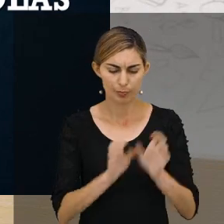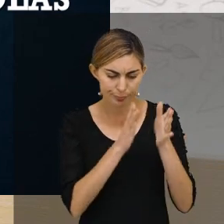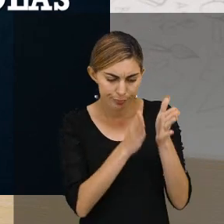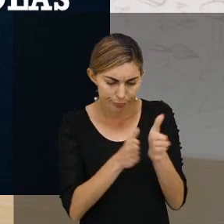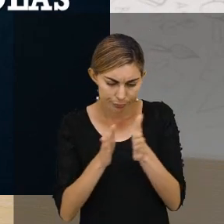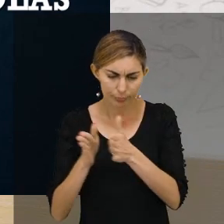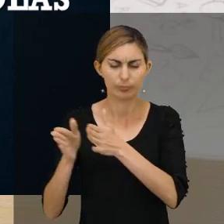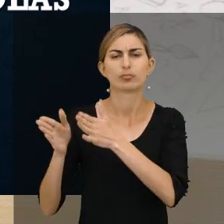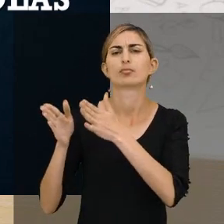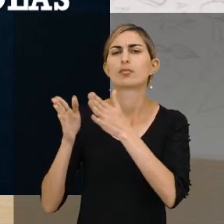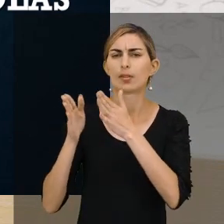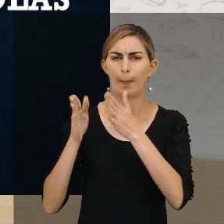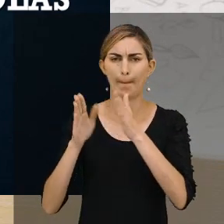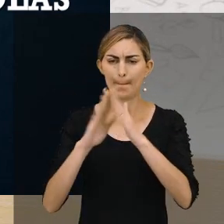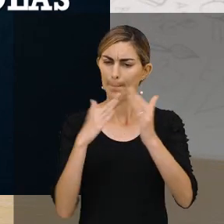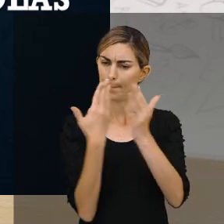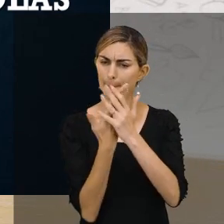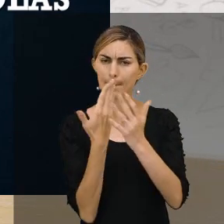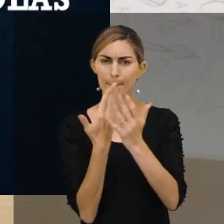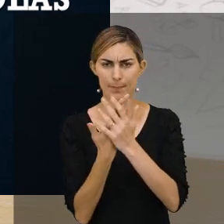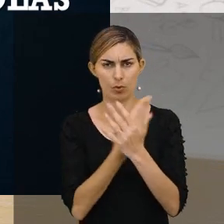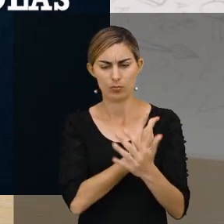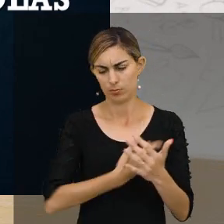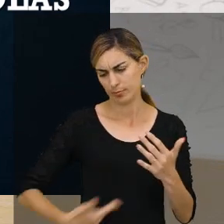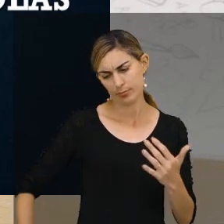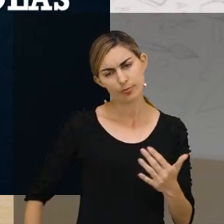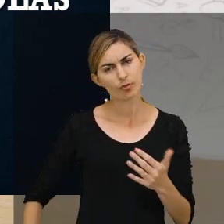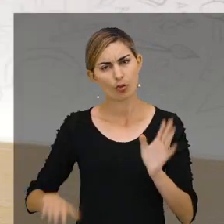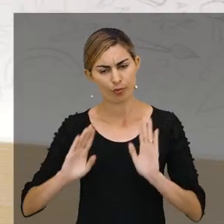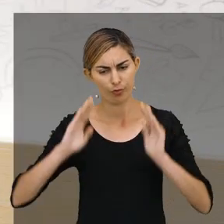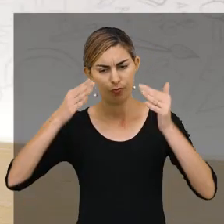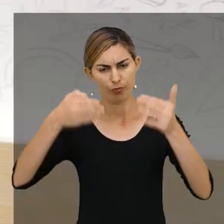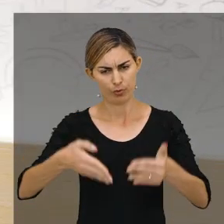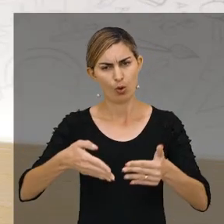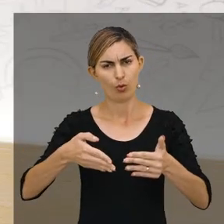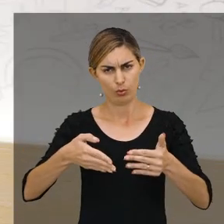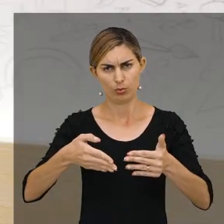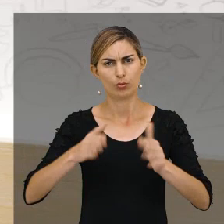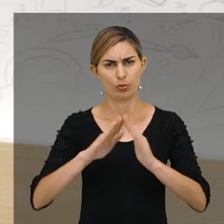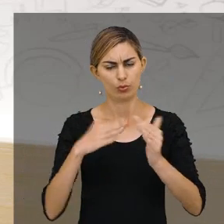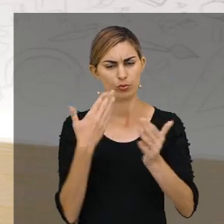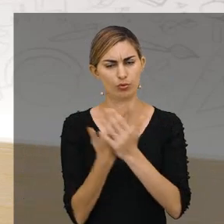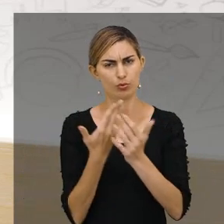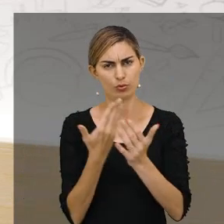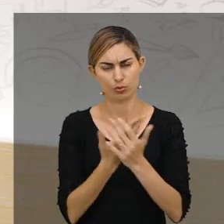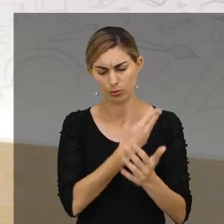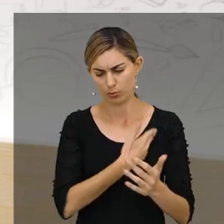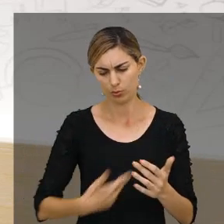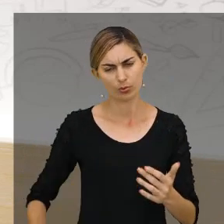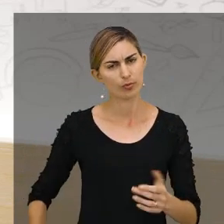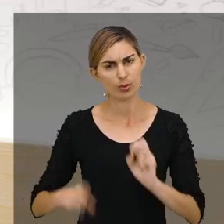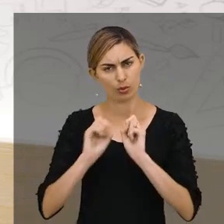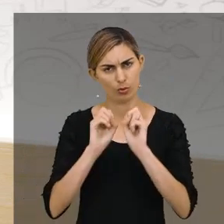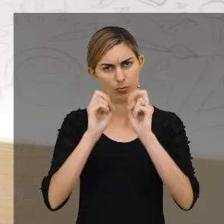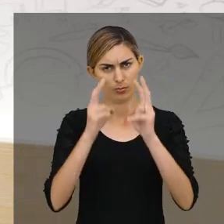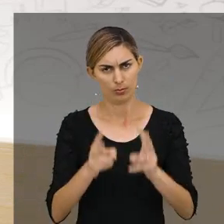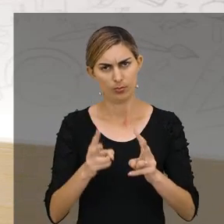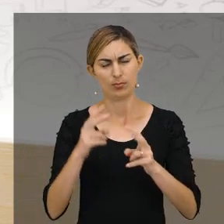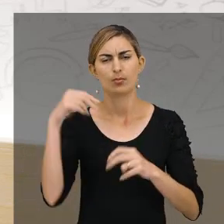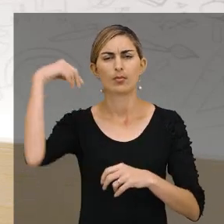estrutura organizacional das escolas públicas, porque o foco vai ser escolas públicas,